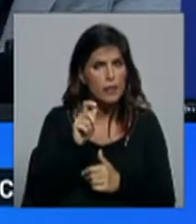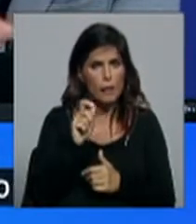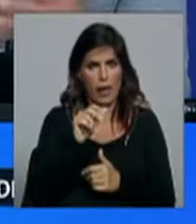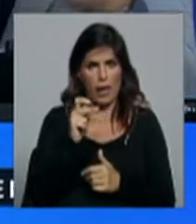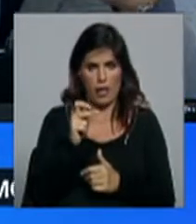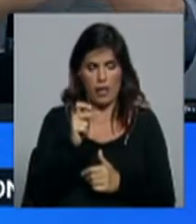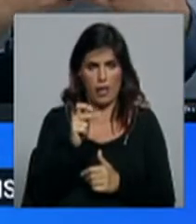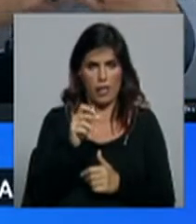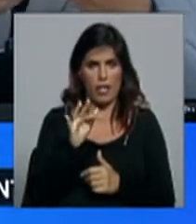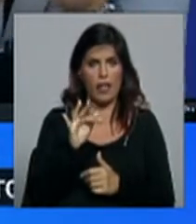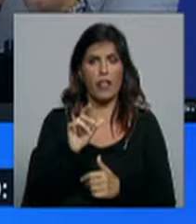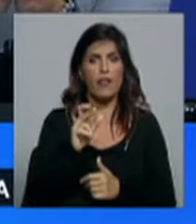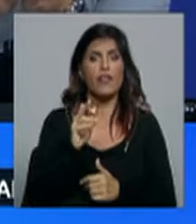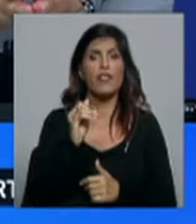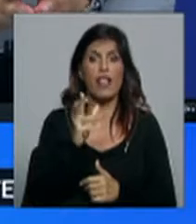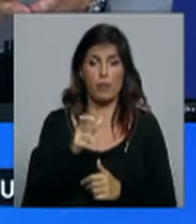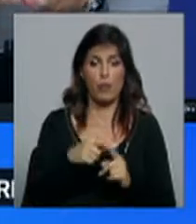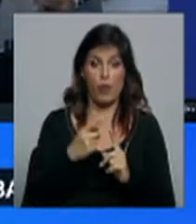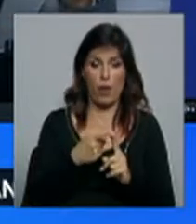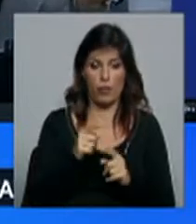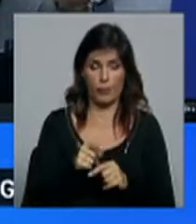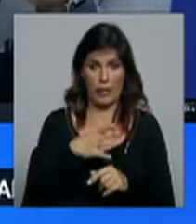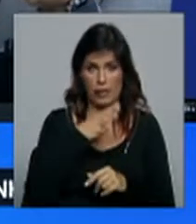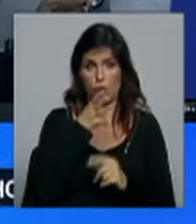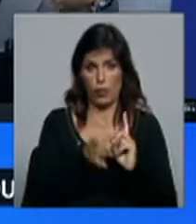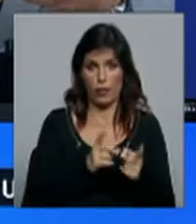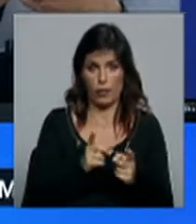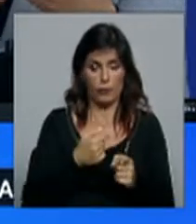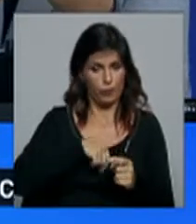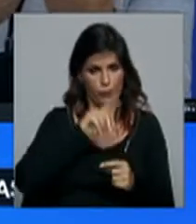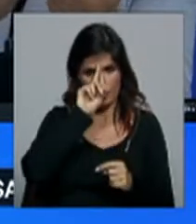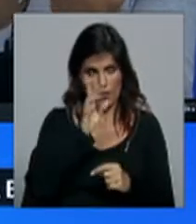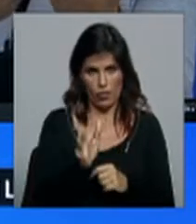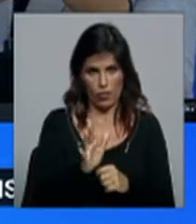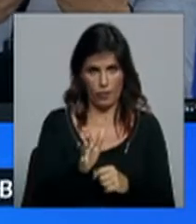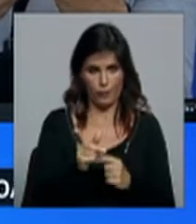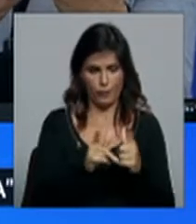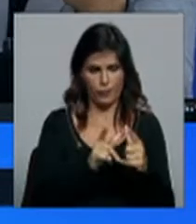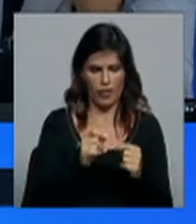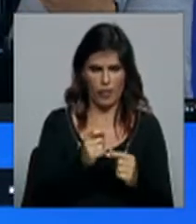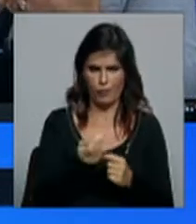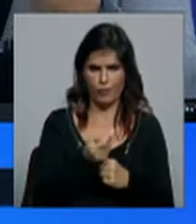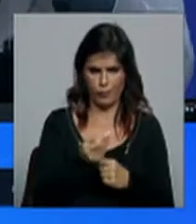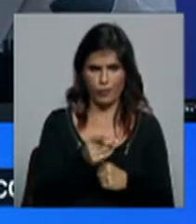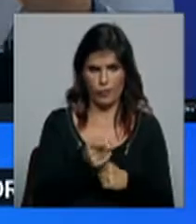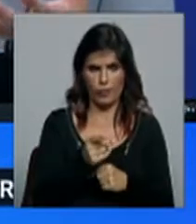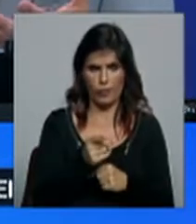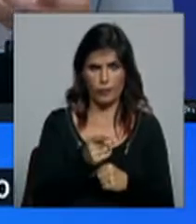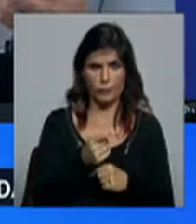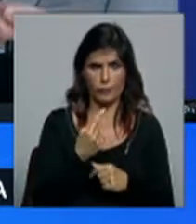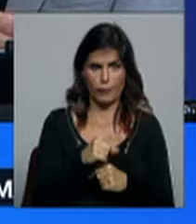ano. O que é que isto nos quer dizer? Quer dizer que aquilo que nós já desconfiávamos, que estrelas muito, muito jovens têm